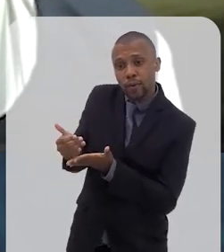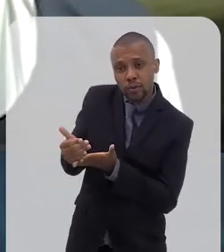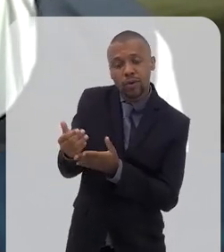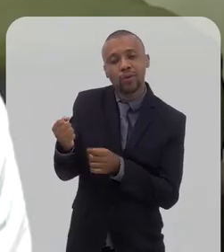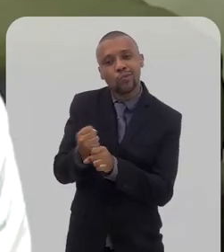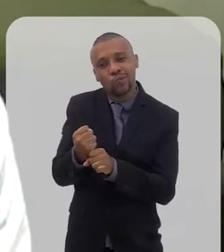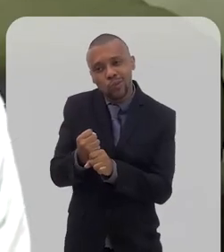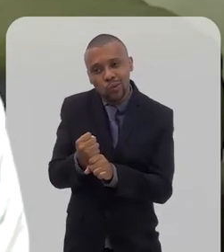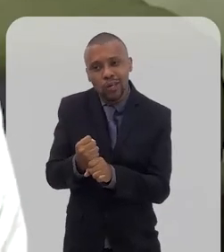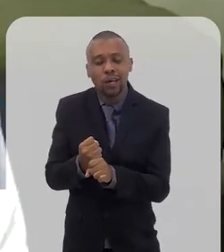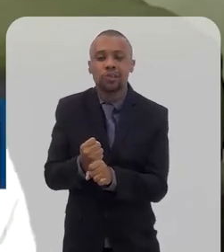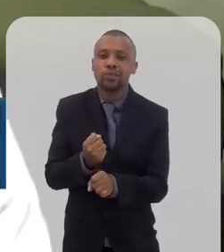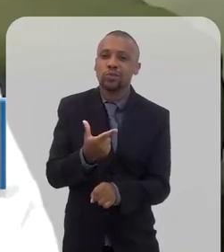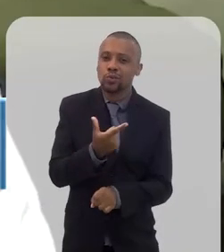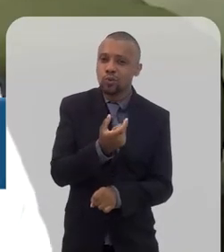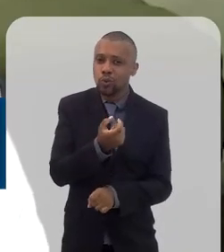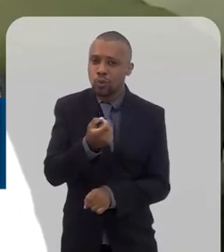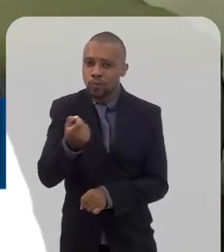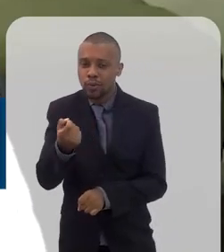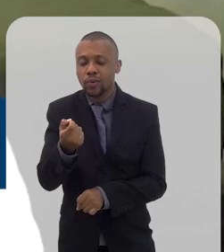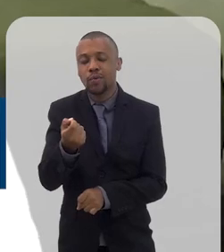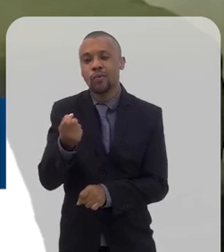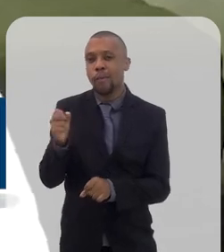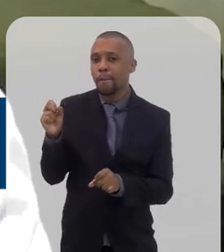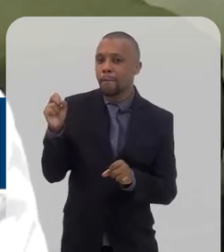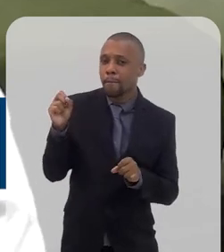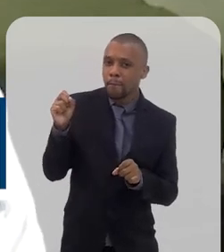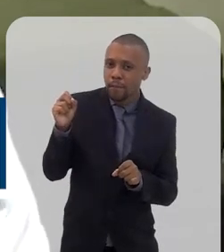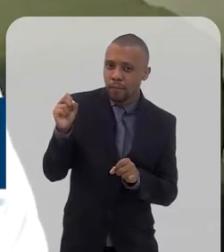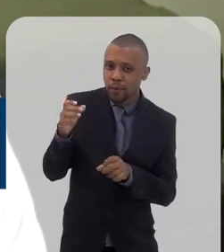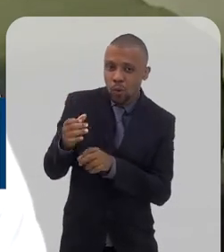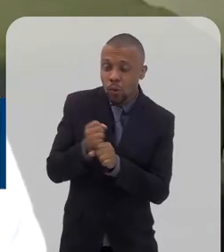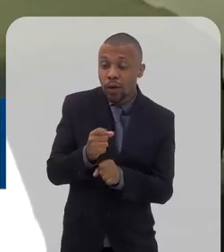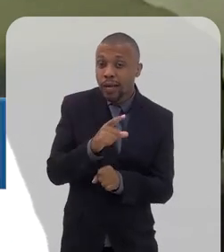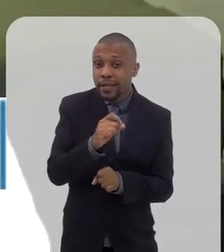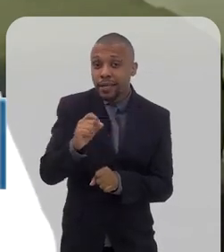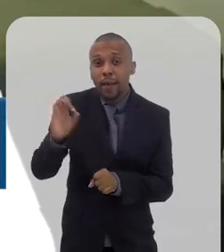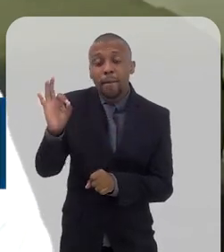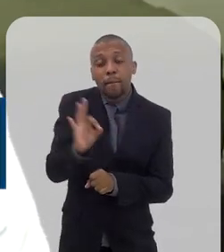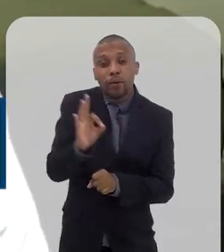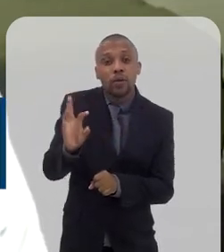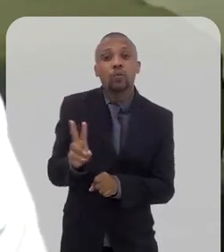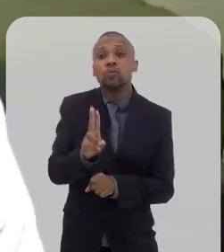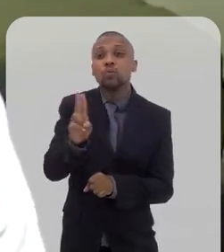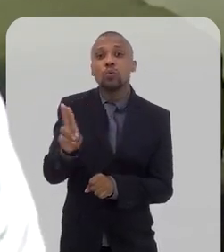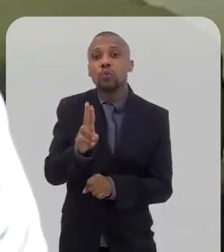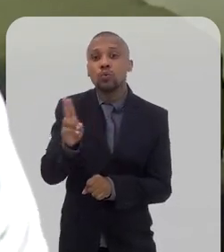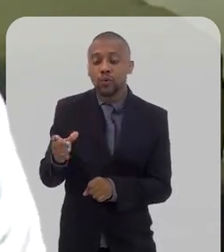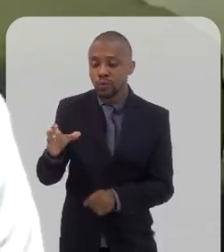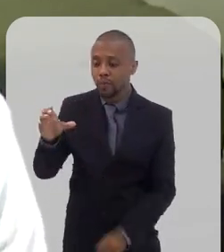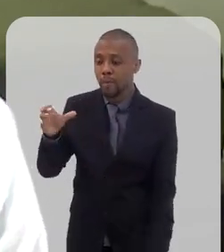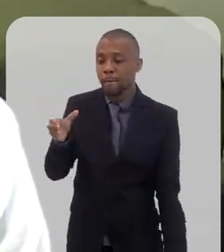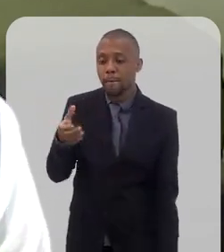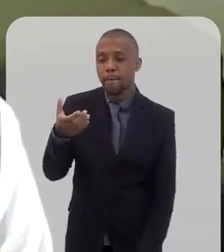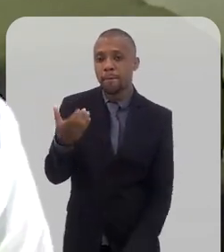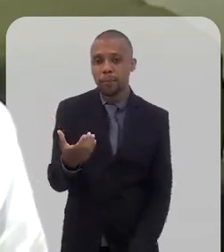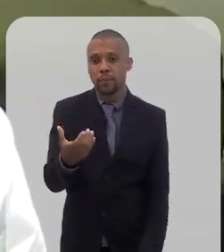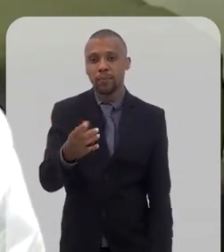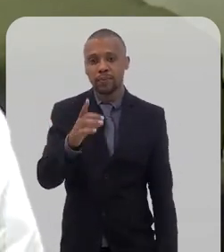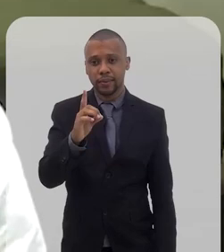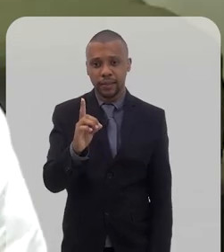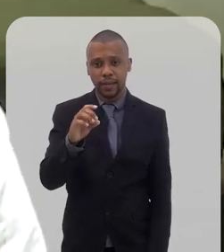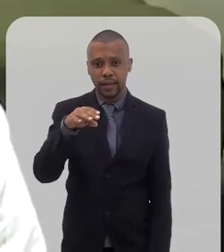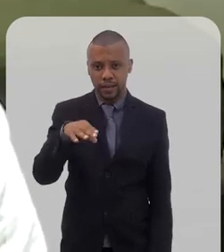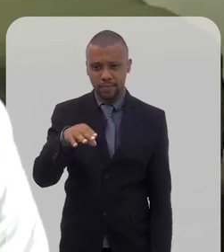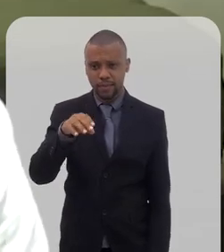começou a introduzir em 2000 e introduziu 100% em 2010 o uso do dispositivo móvel de coleta,